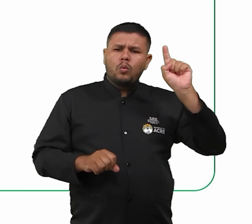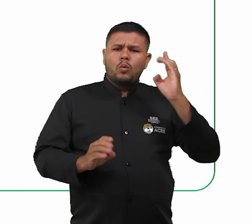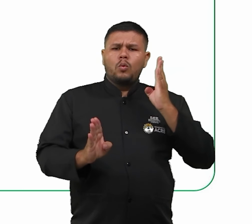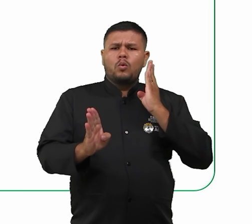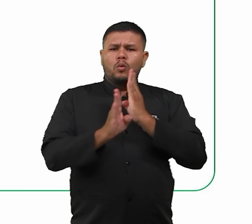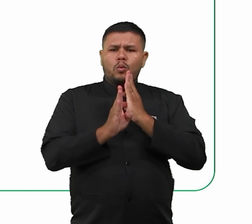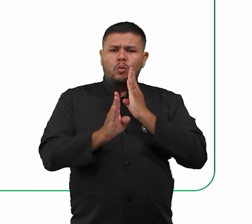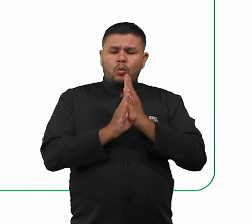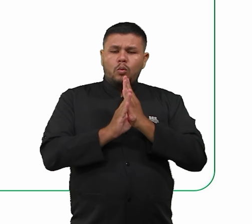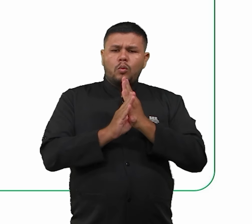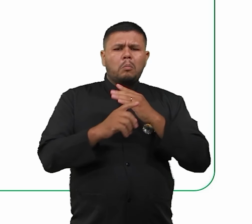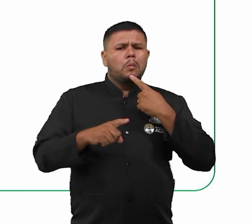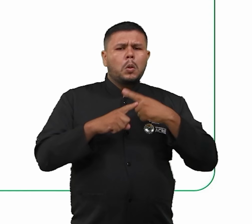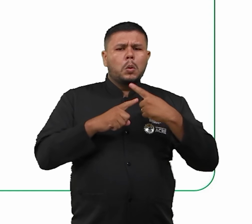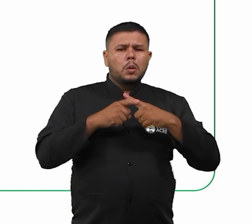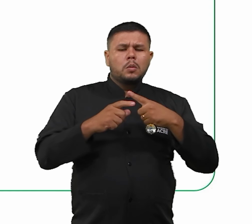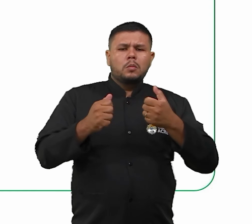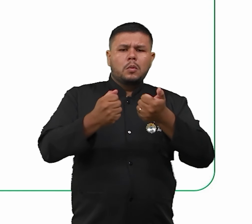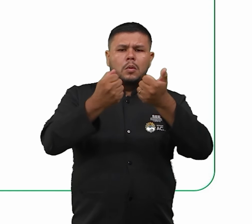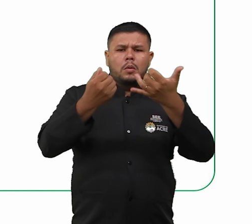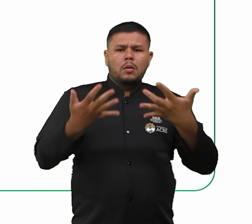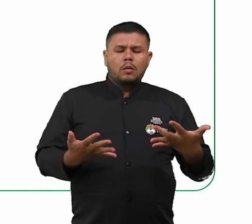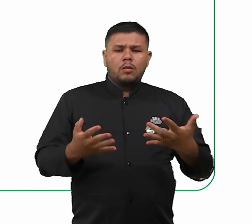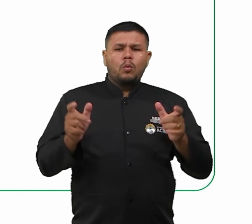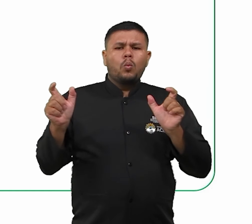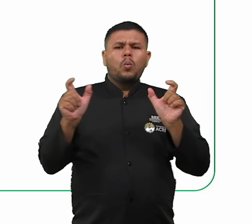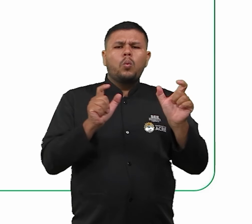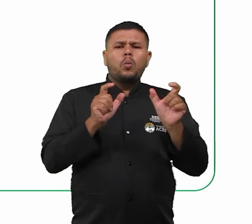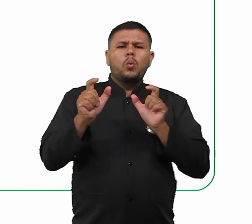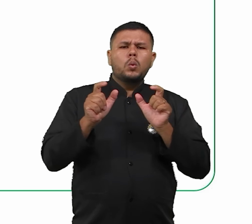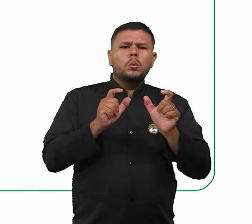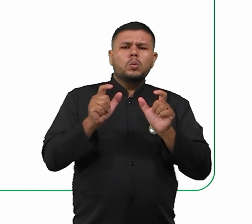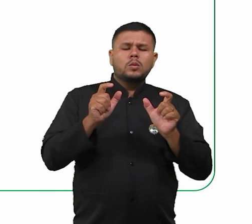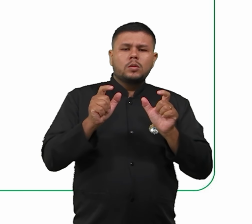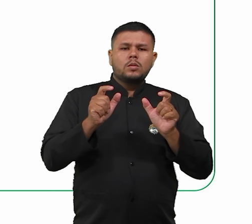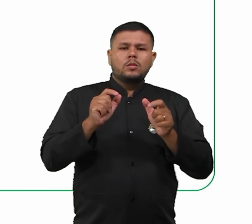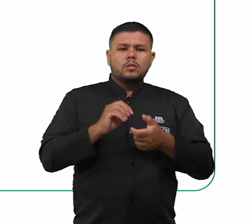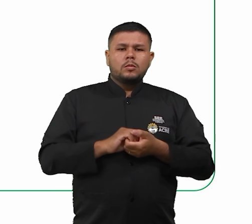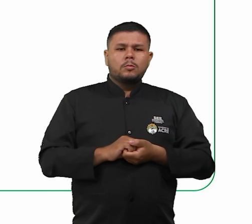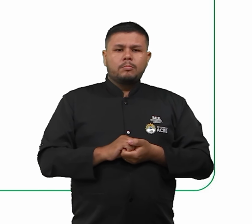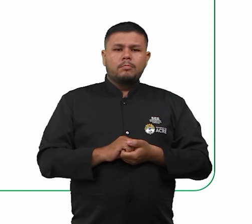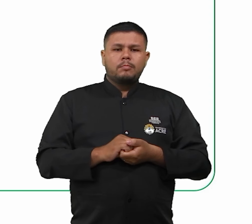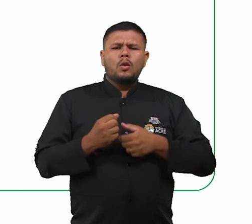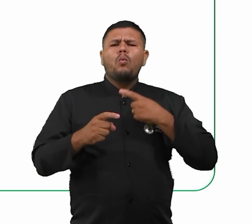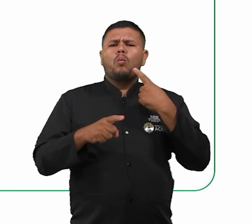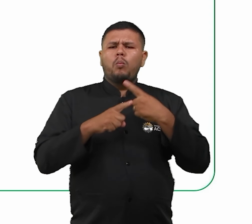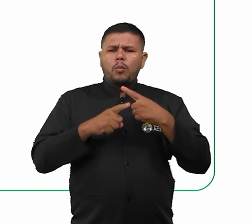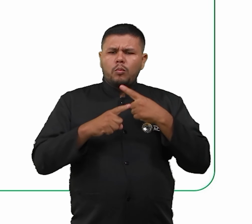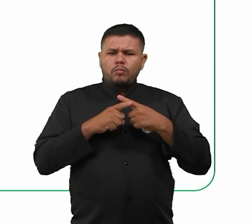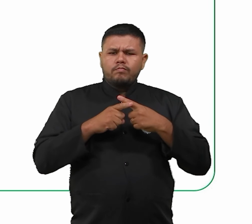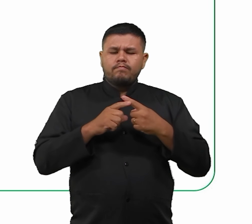ou justificativa. Qual é a conjunção que determina isso para mim? A conjunção